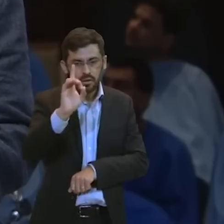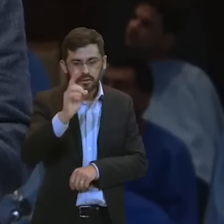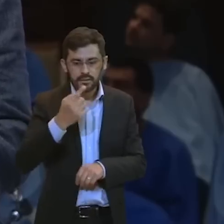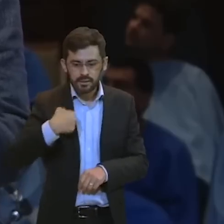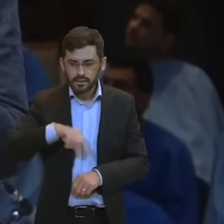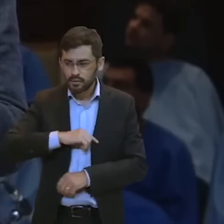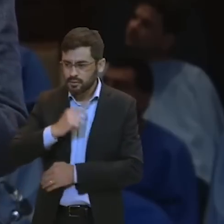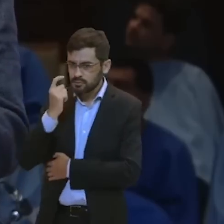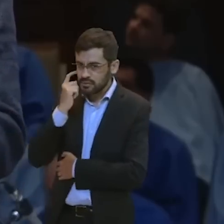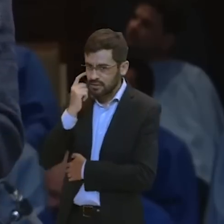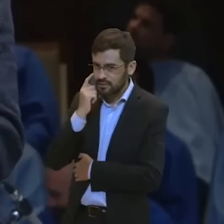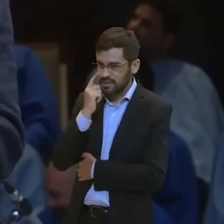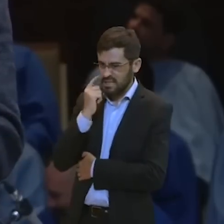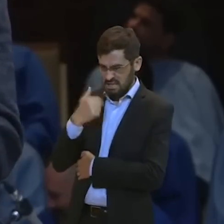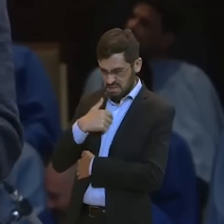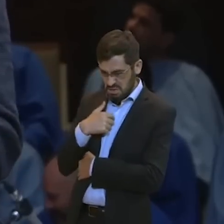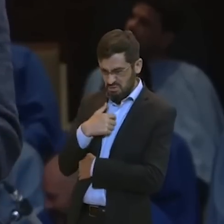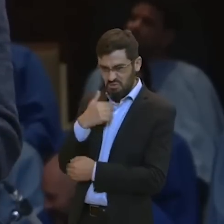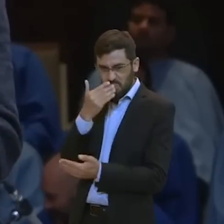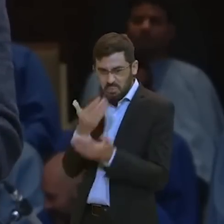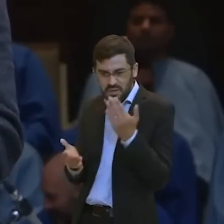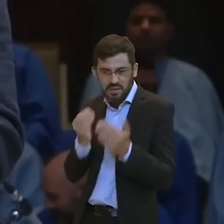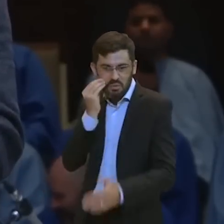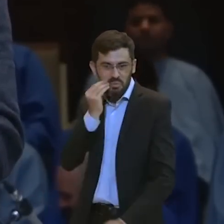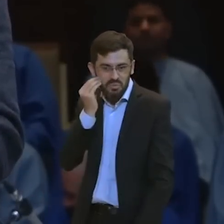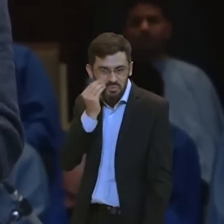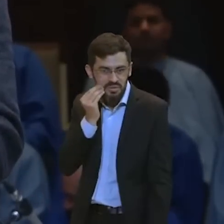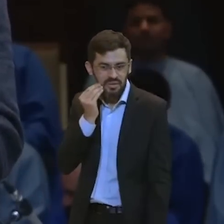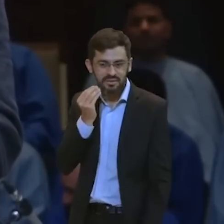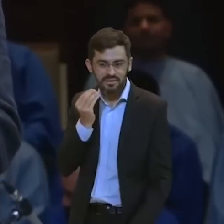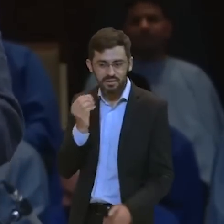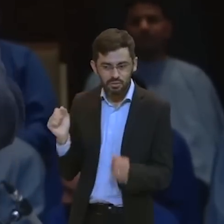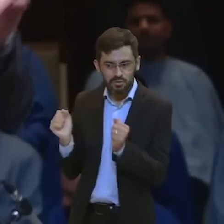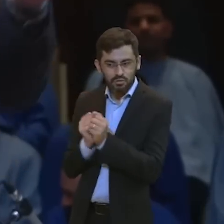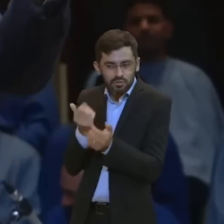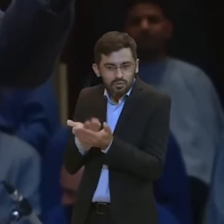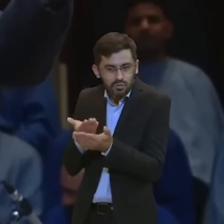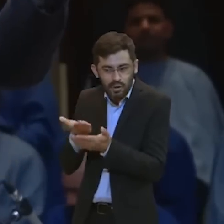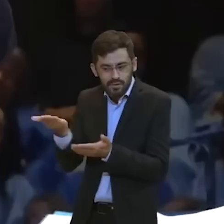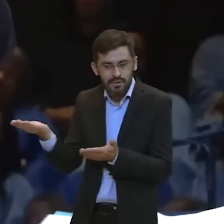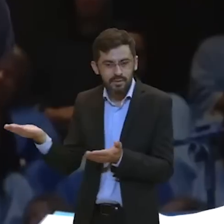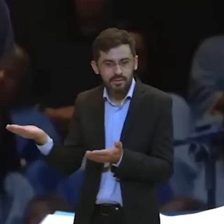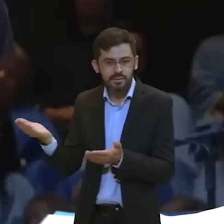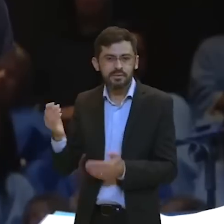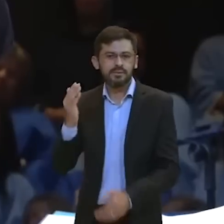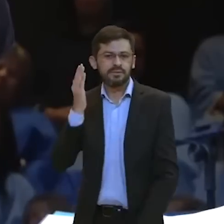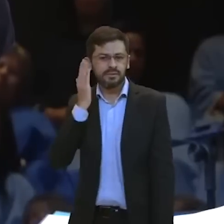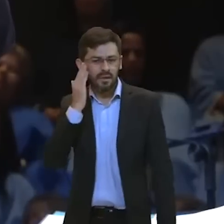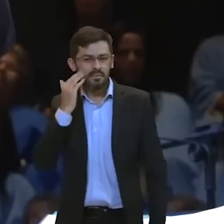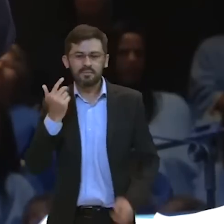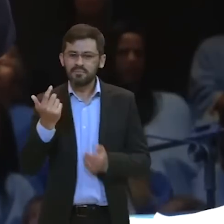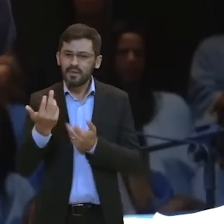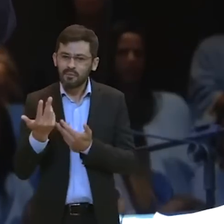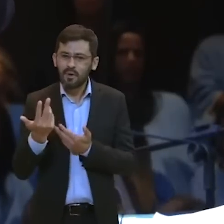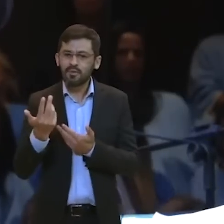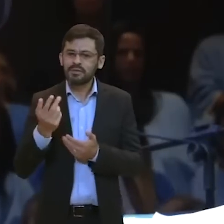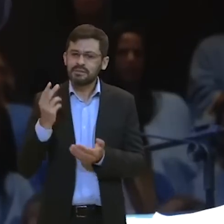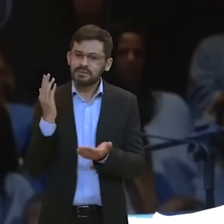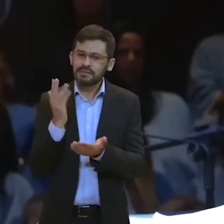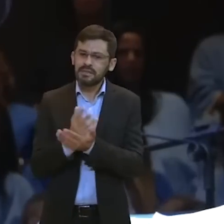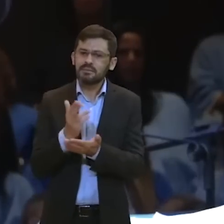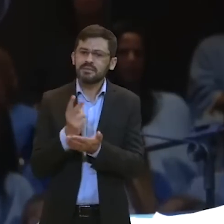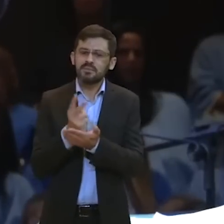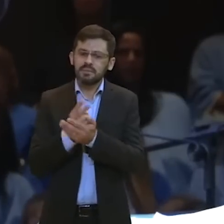gente pensava, quem é o doido de perder essa benção? Cada vez que você entra na casa de Deus, o